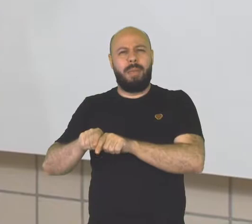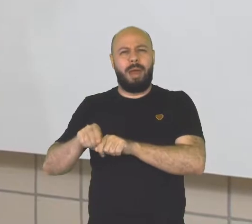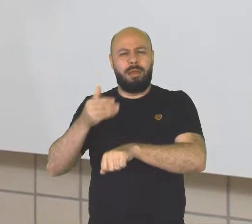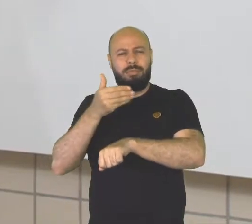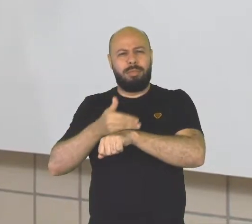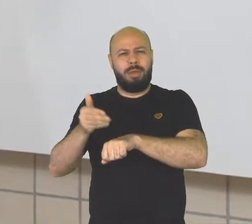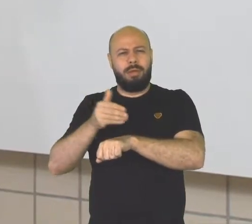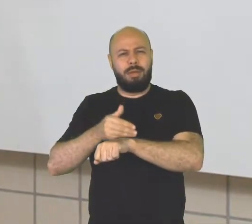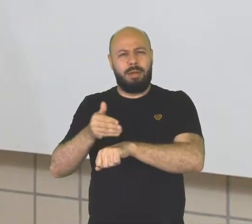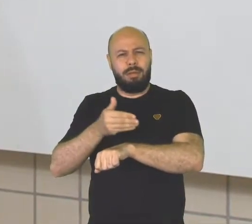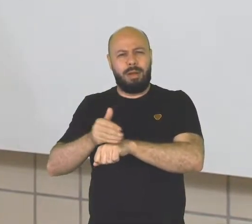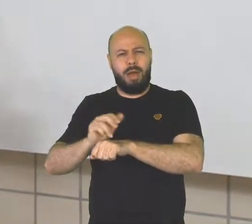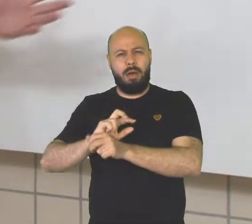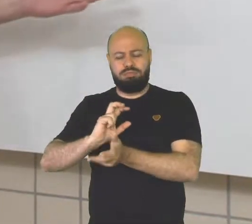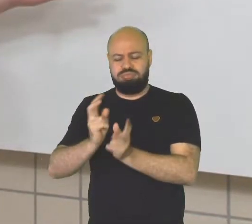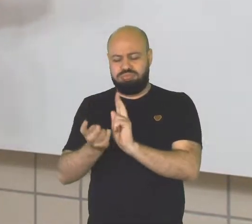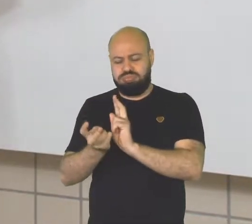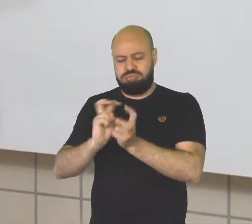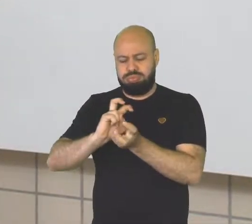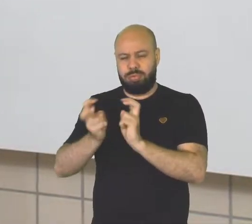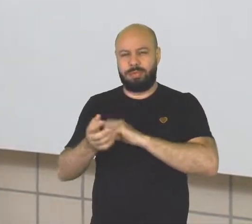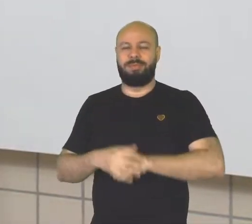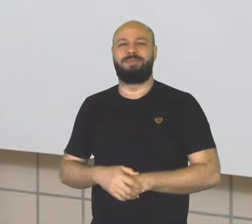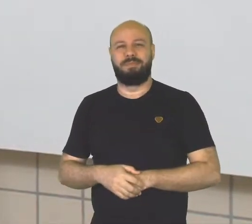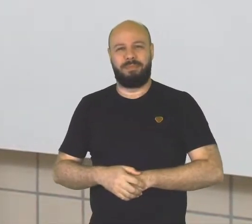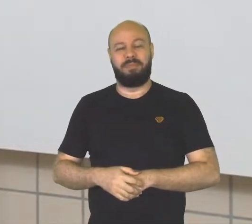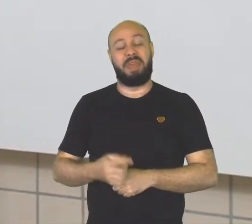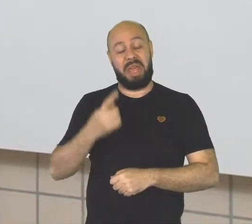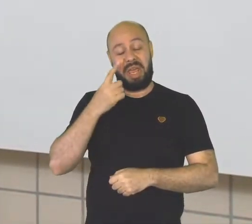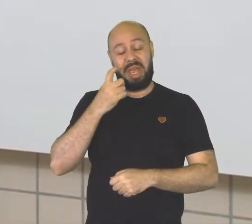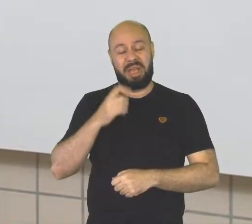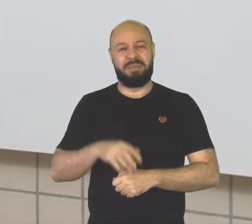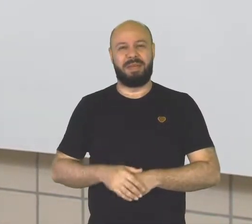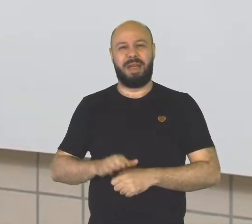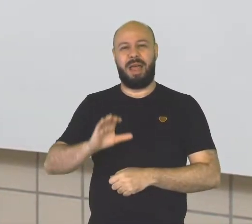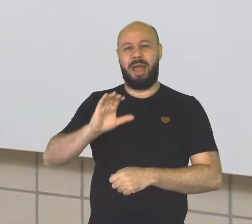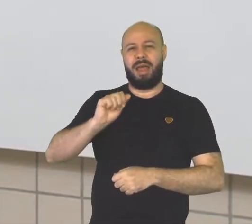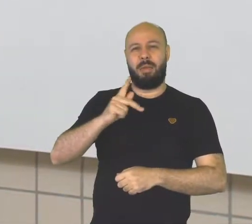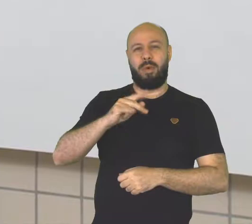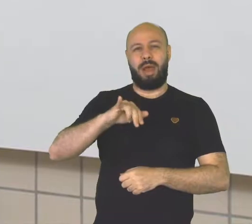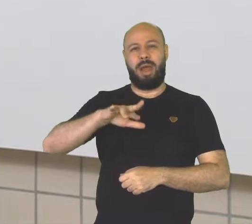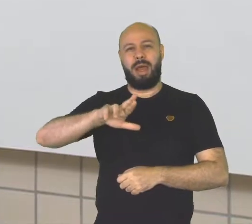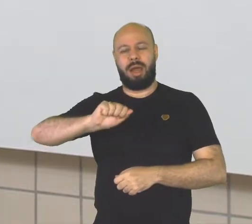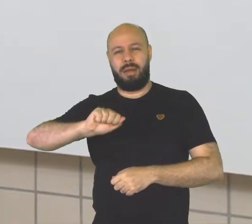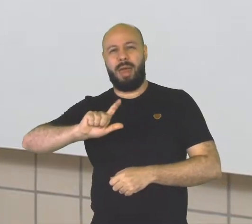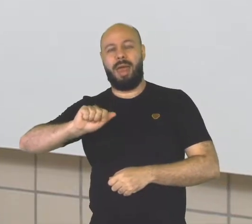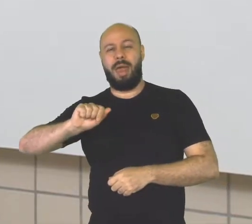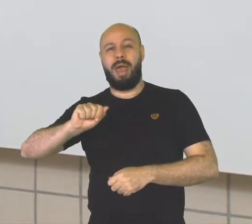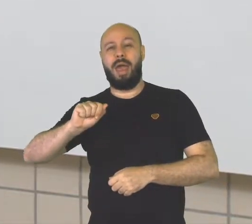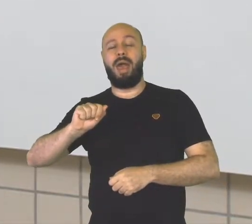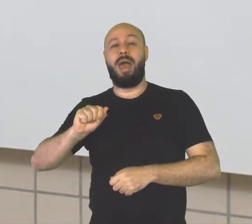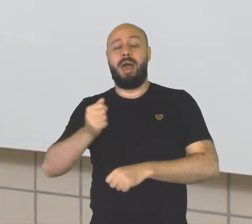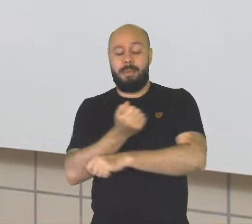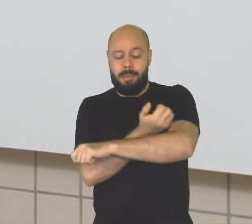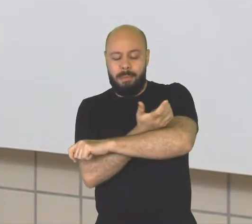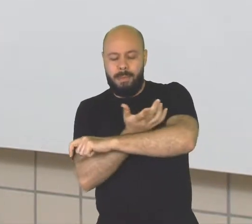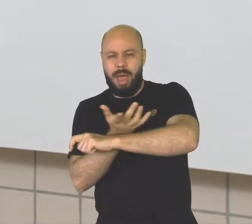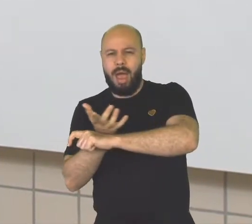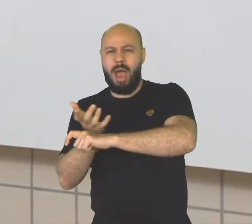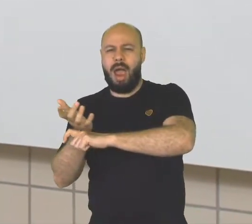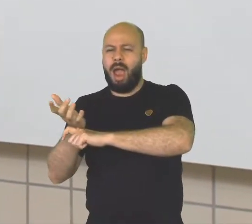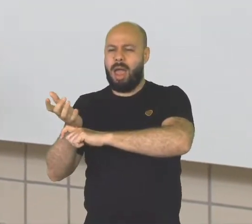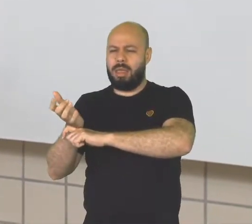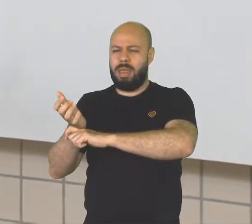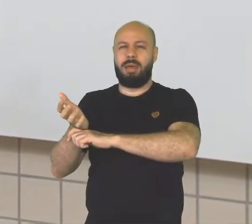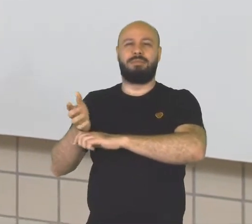capoeira. Beleza? Então é bem interessante. Capoeira quer dizer mata rasteira, é onde os